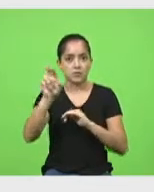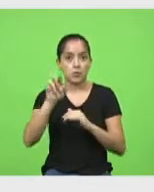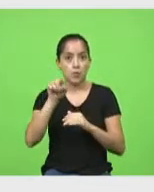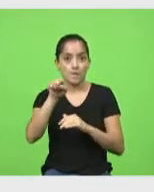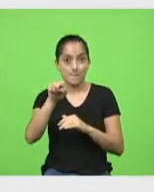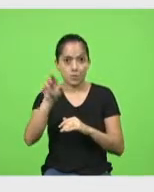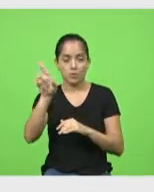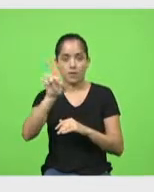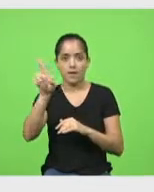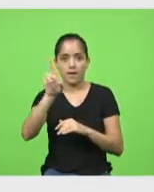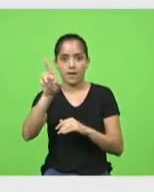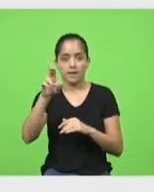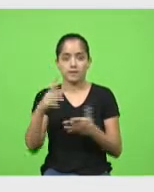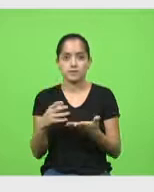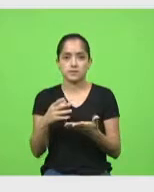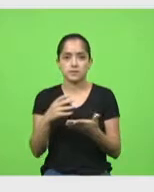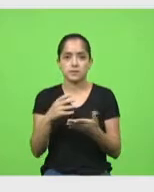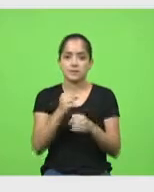3 anos